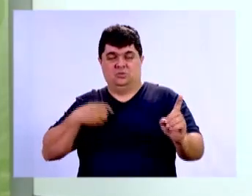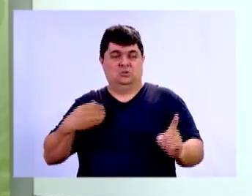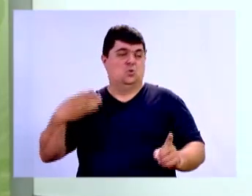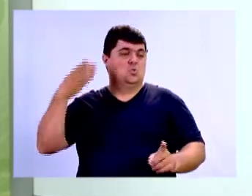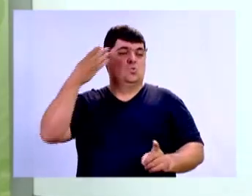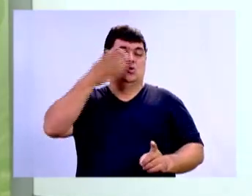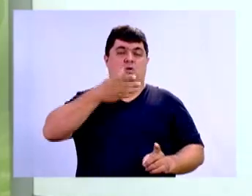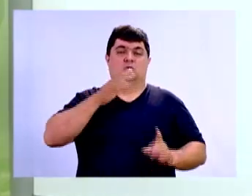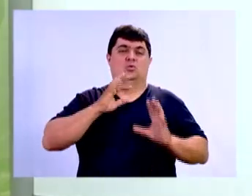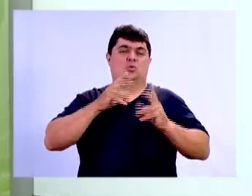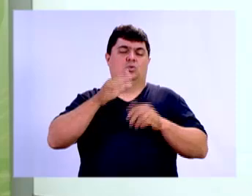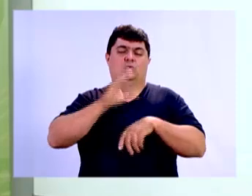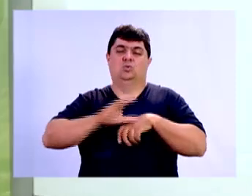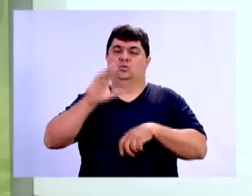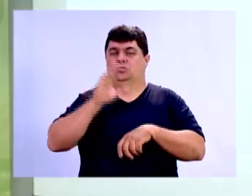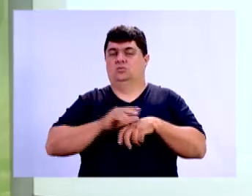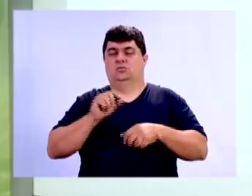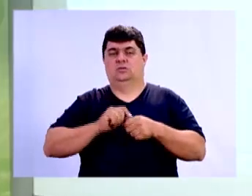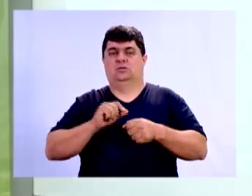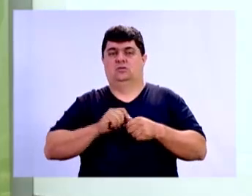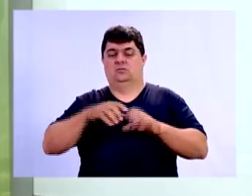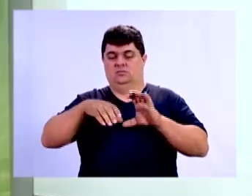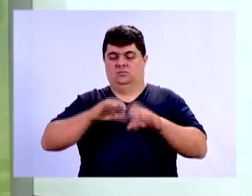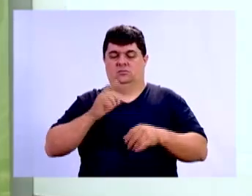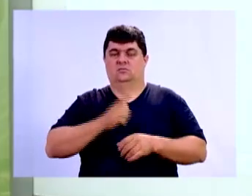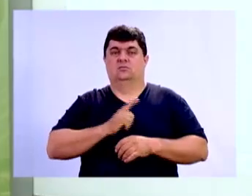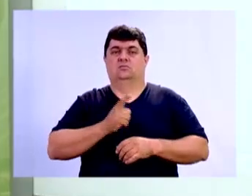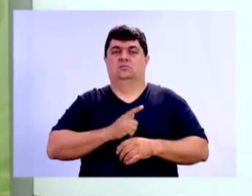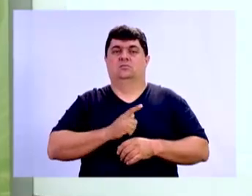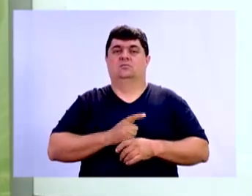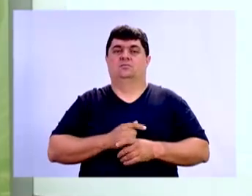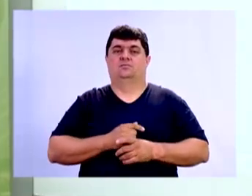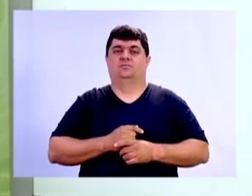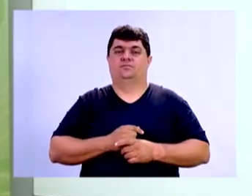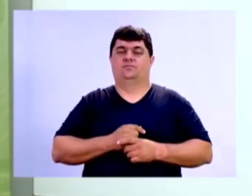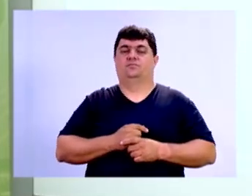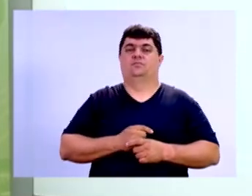faz quase todos os cursos lá. E ainda recebe o certificadozinho. Né?